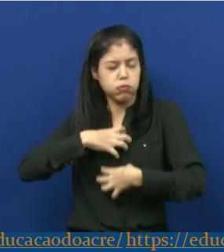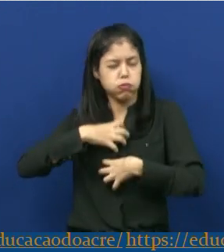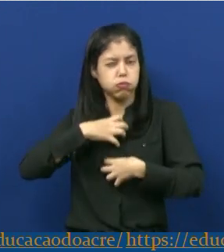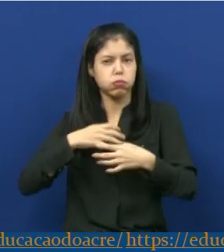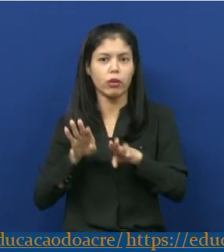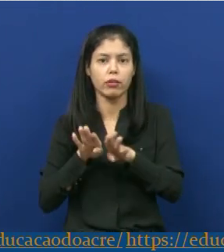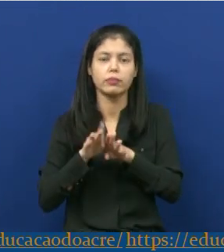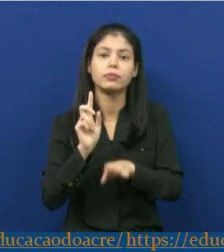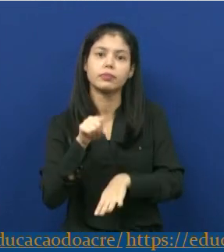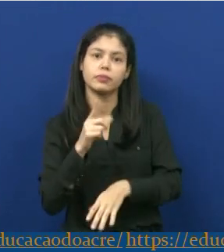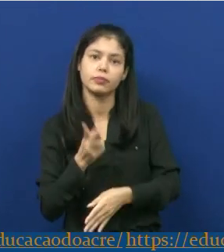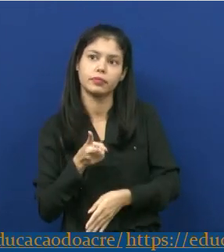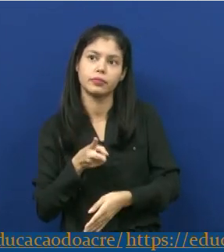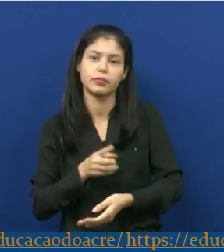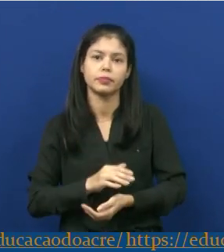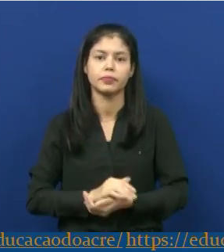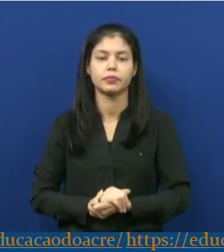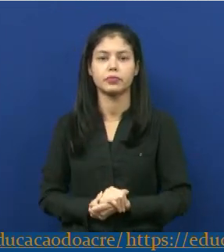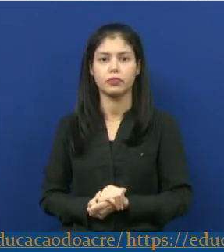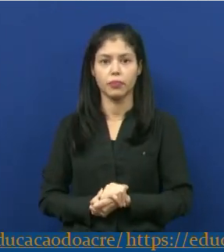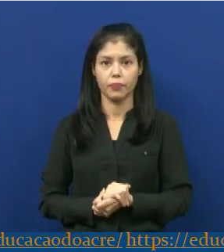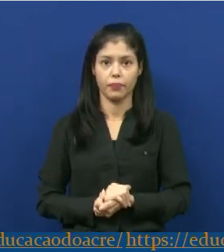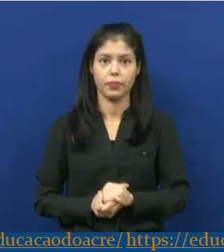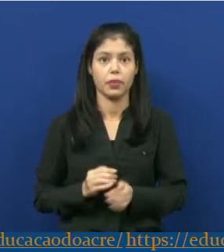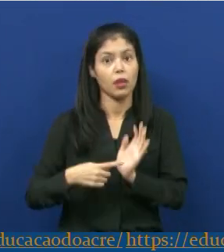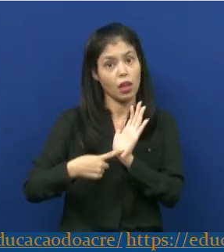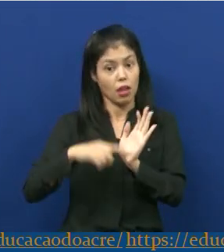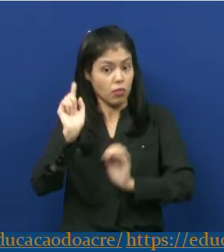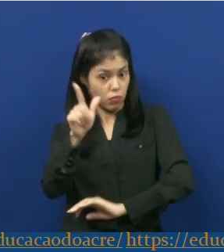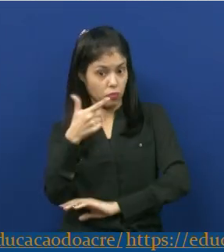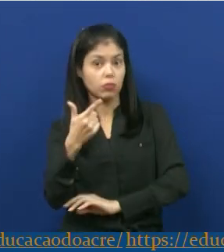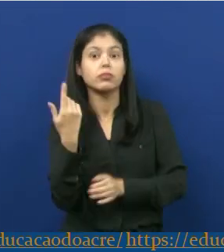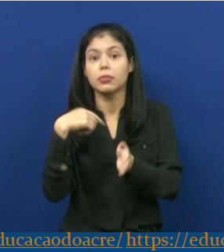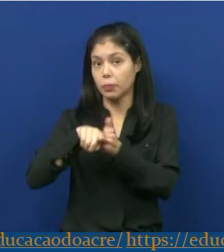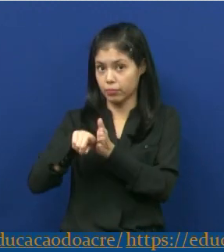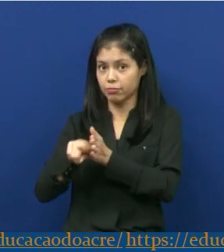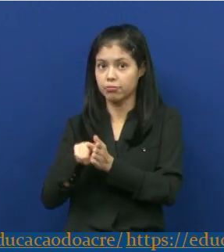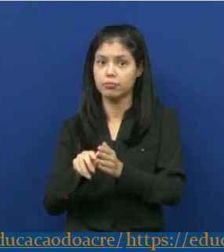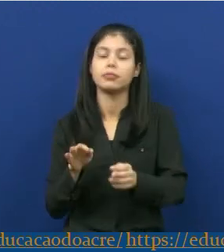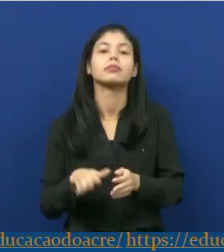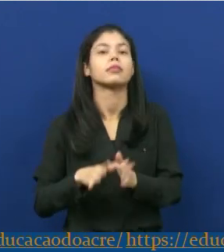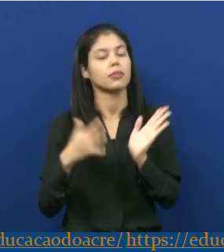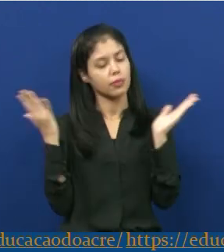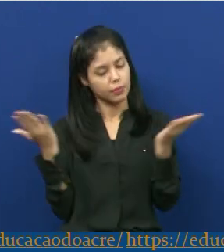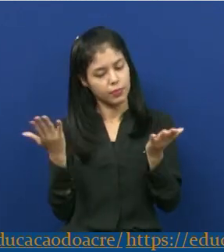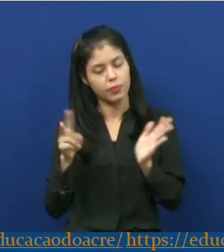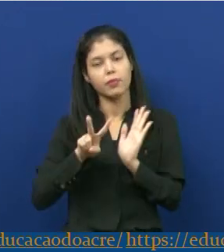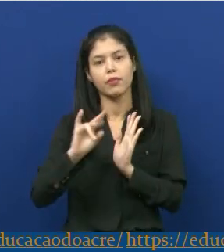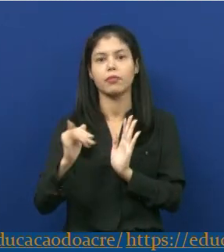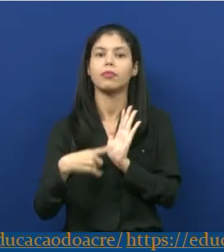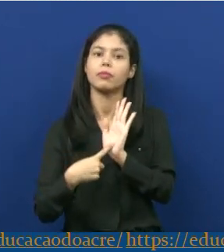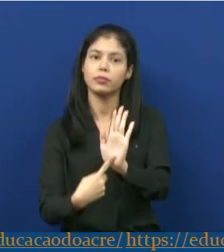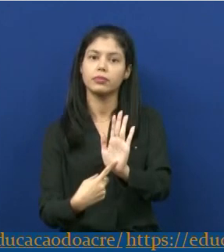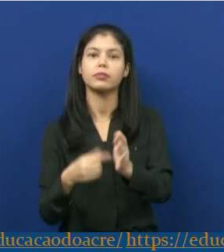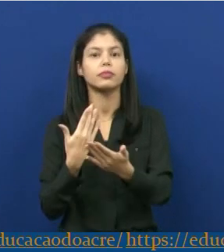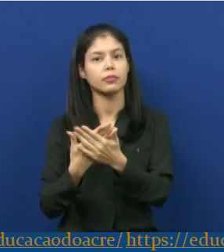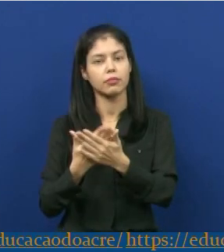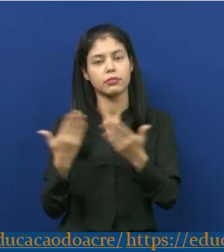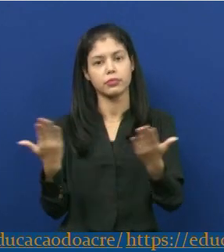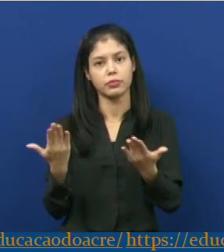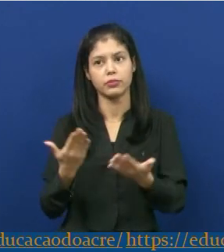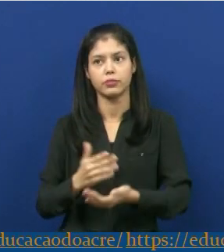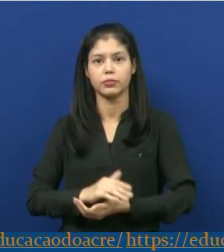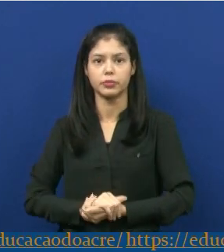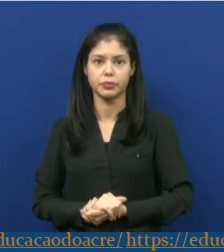nossos sentimentos? Essas e outras questões serão tratadas nessa aula de